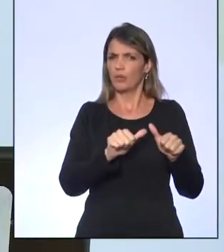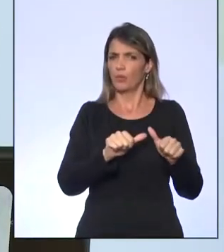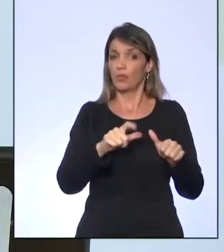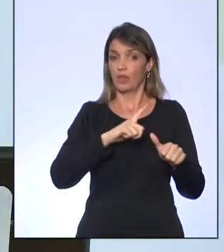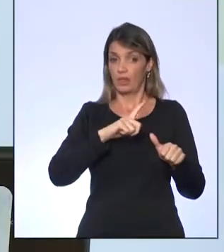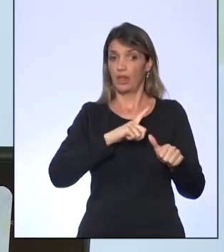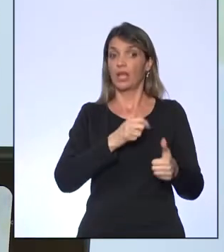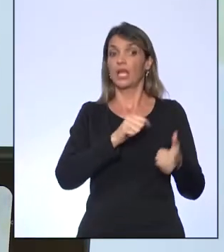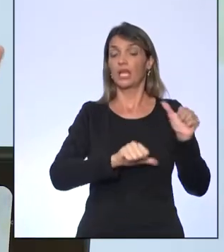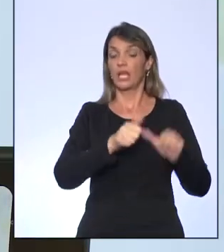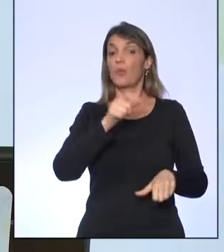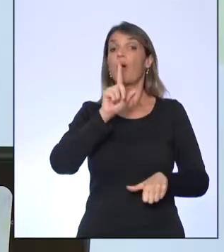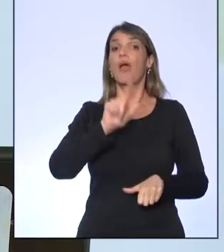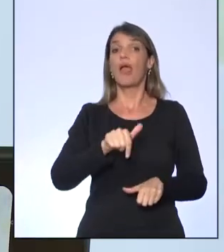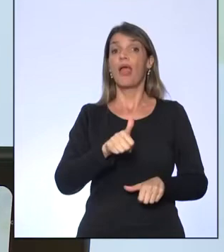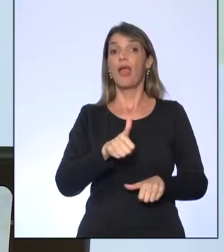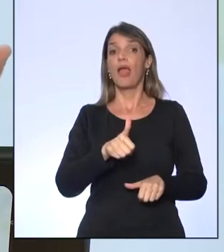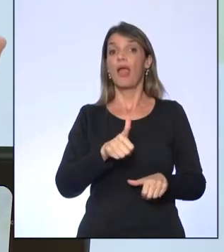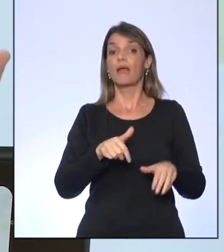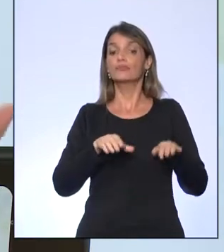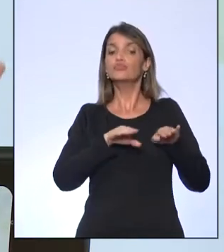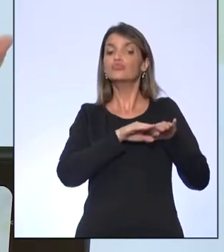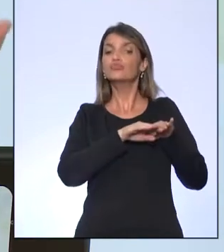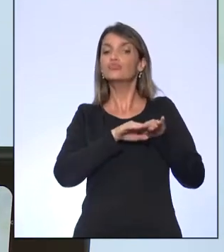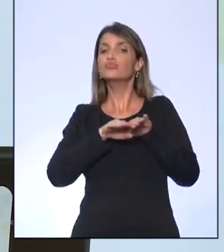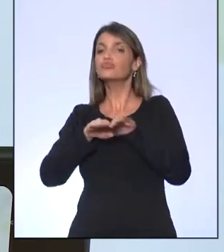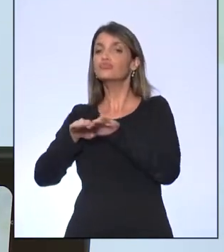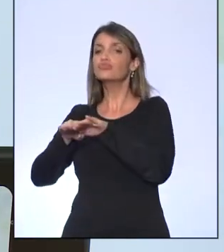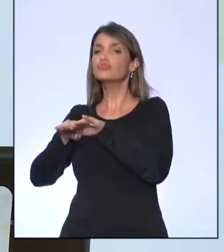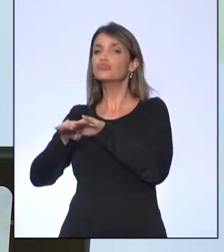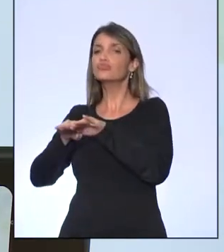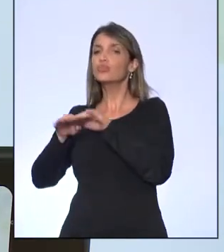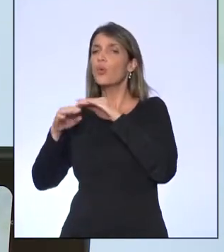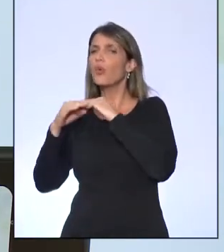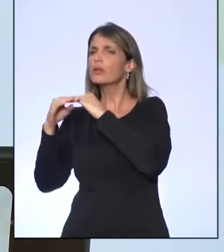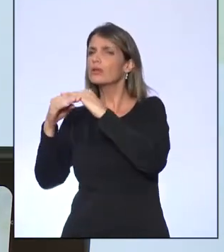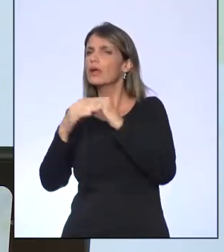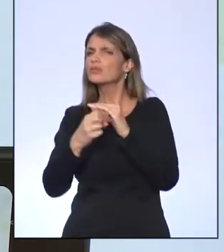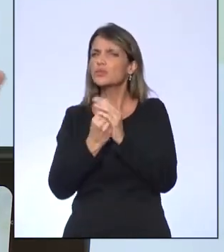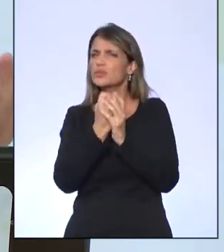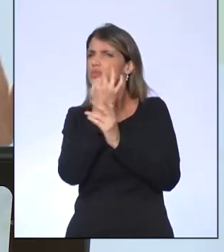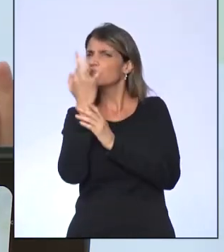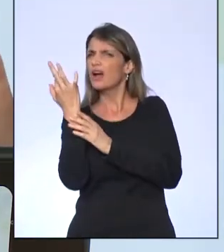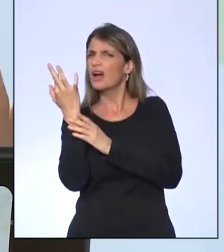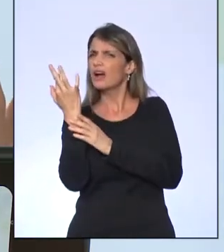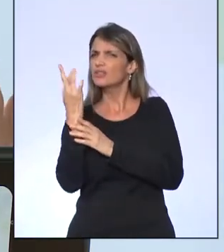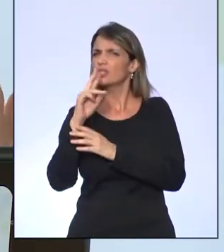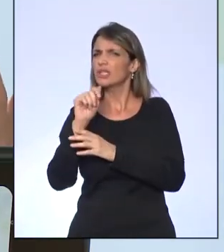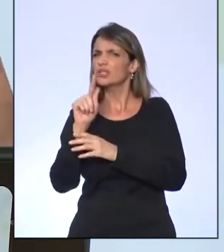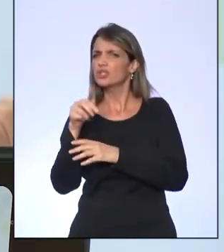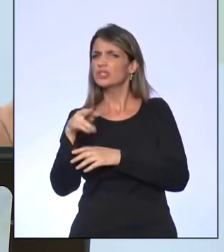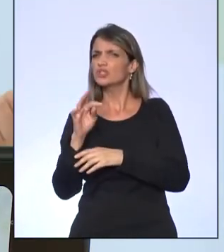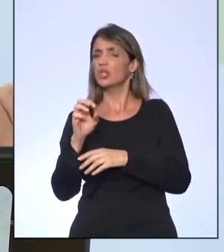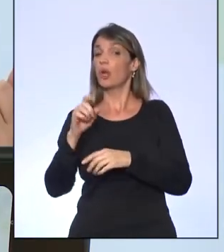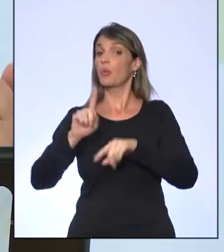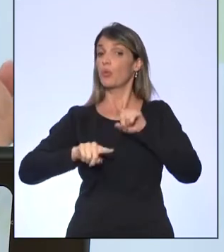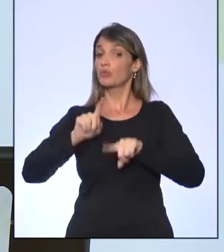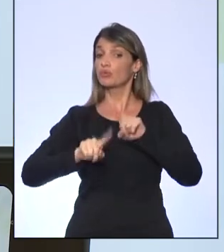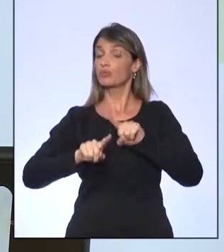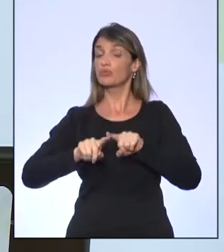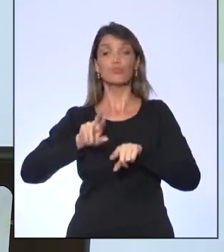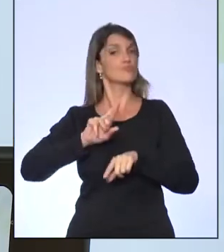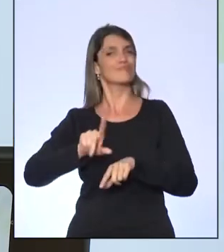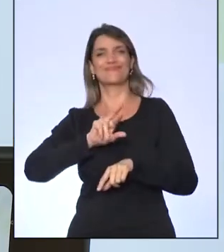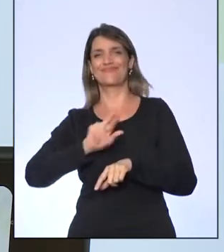equilíbrio, a gente fala que é uma reação de igualdade. É igualdade em quantidade de reagente e produto?